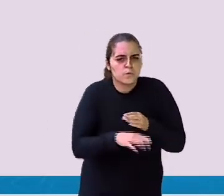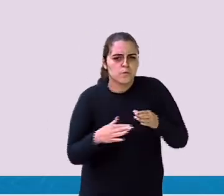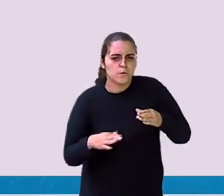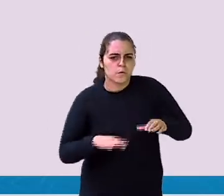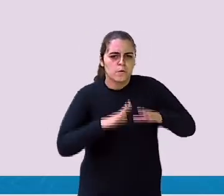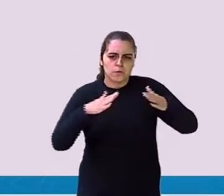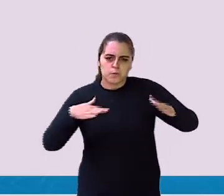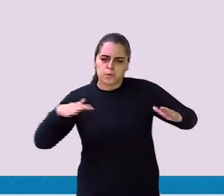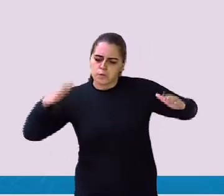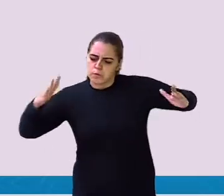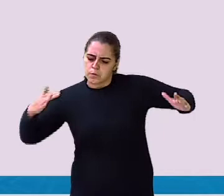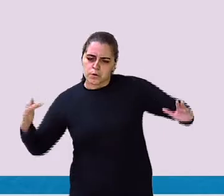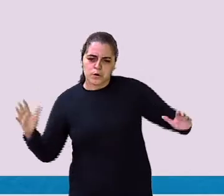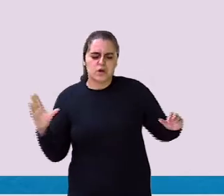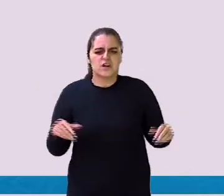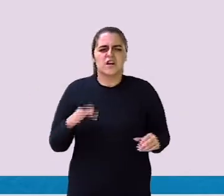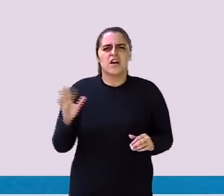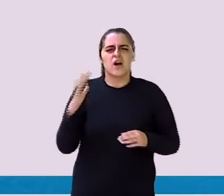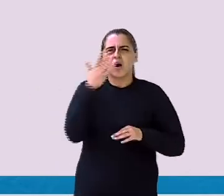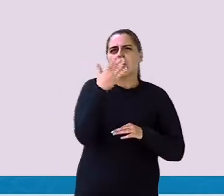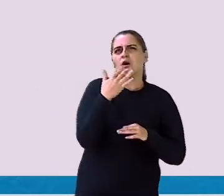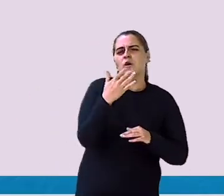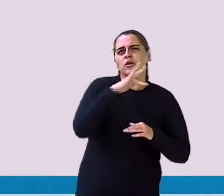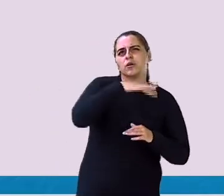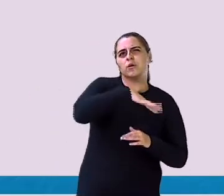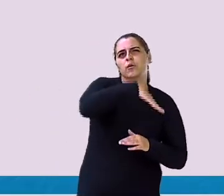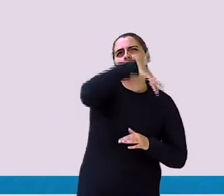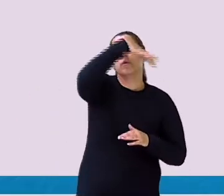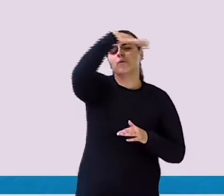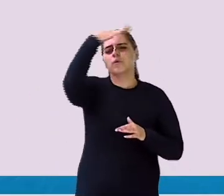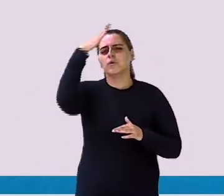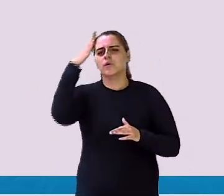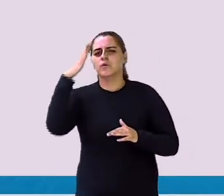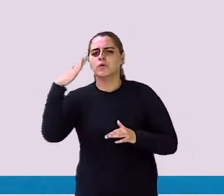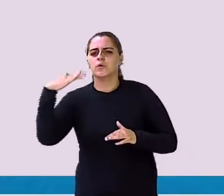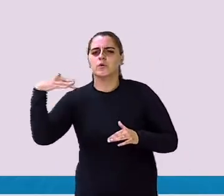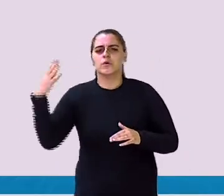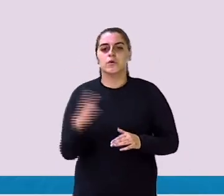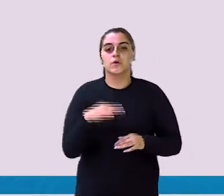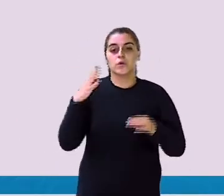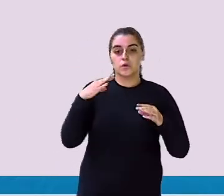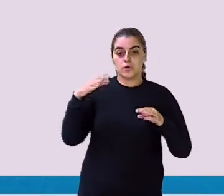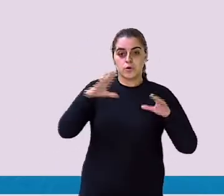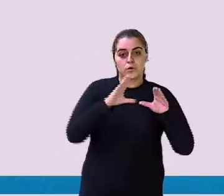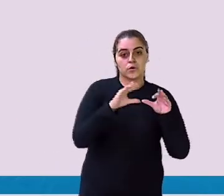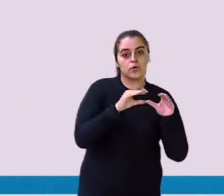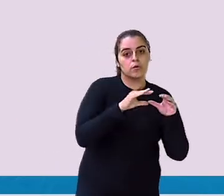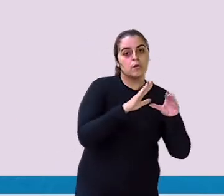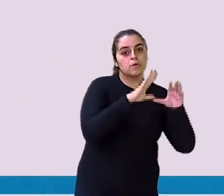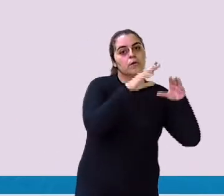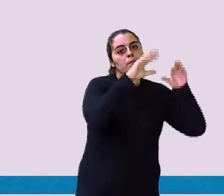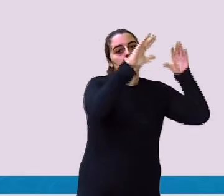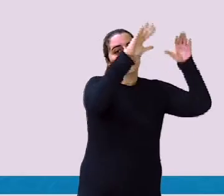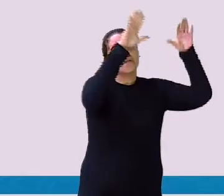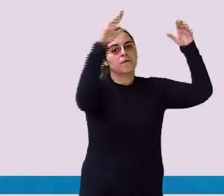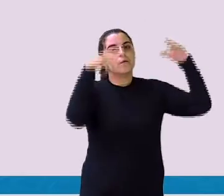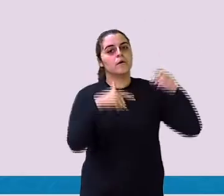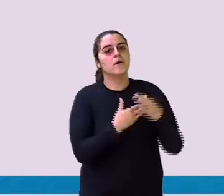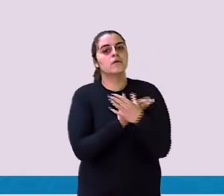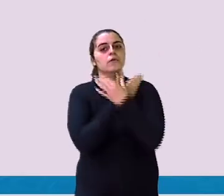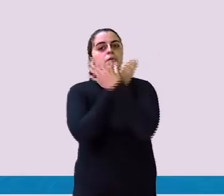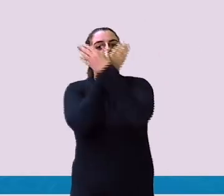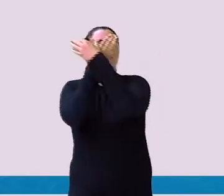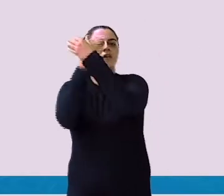Será que os arco-íris terão cores E os passarinhos vão poder voar